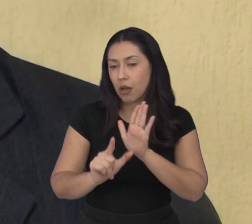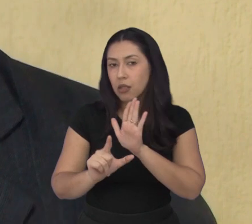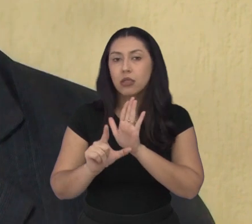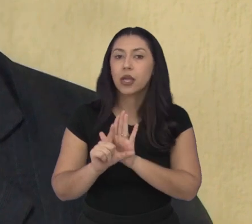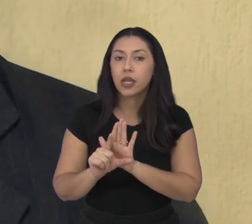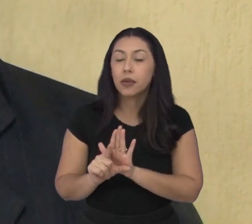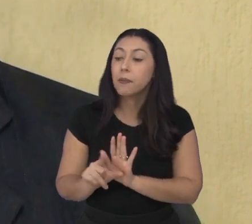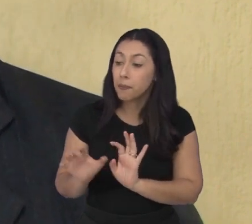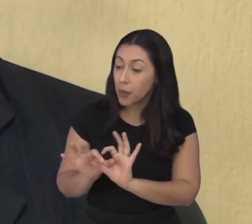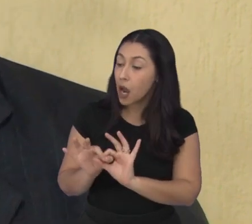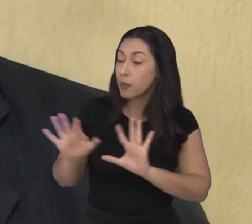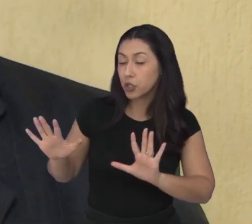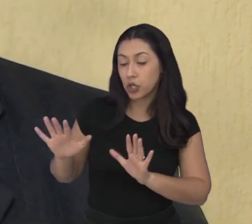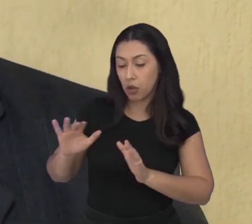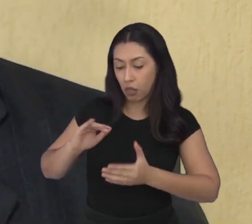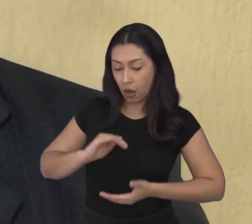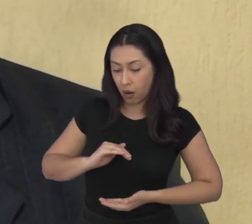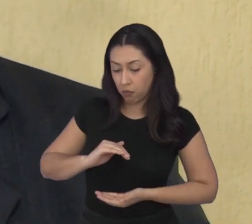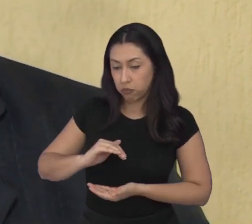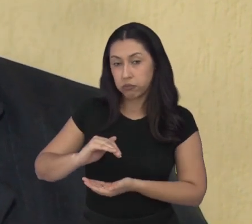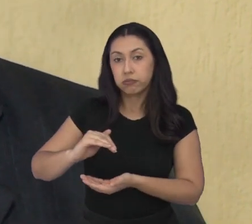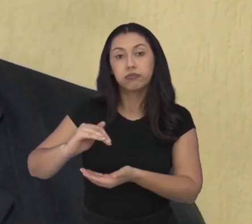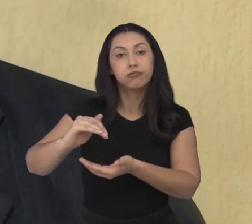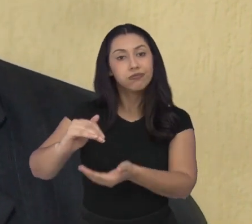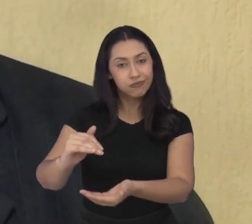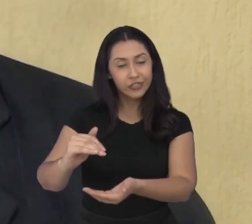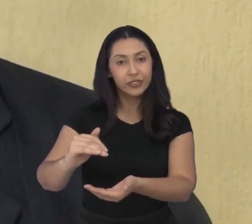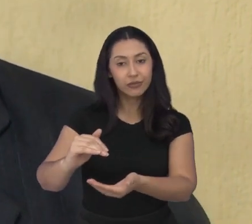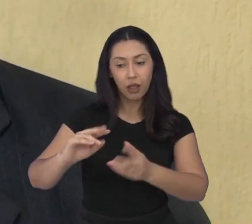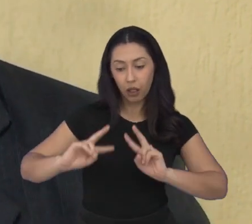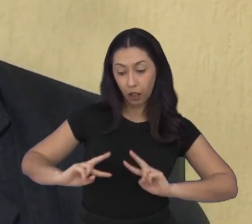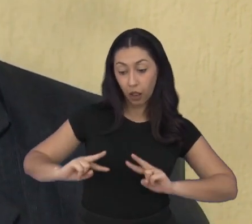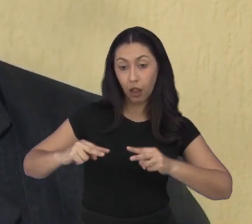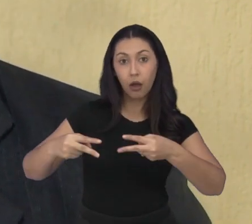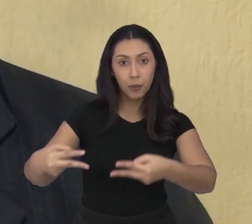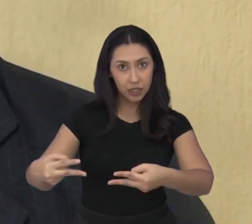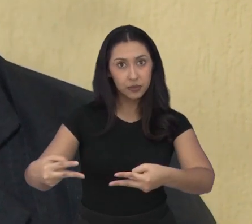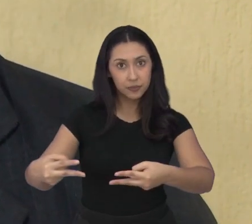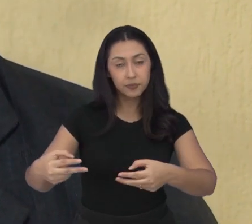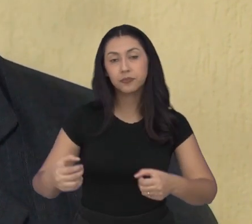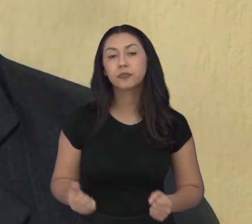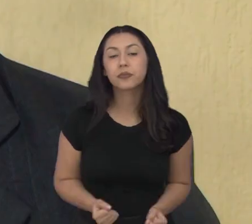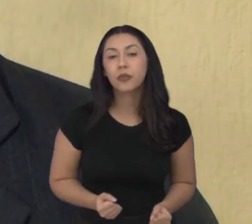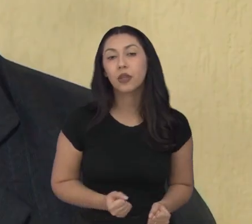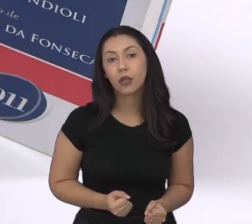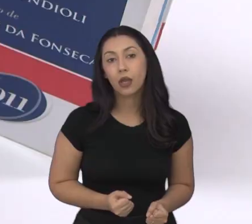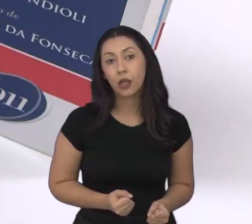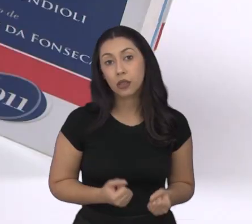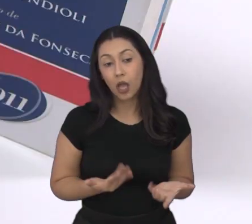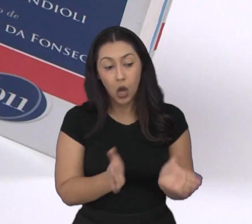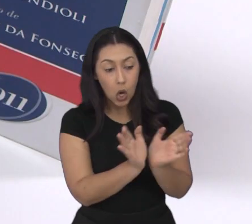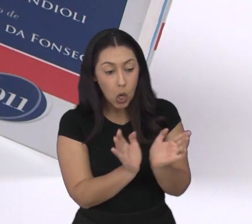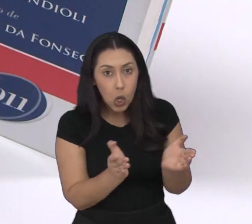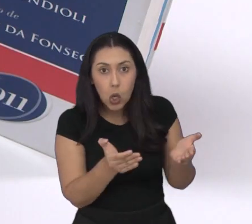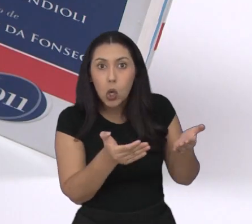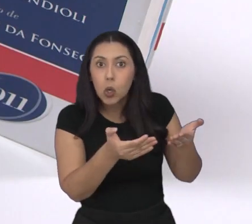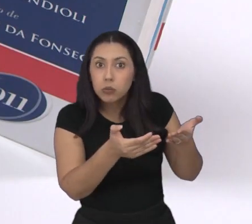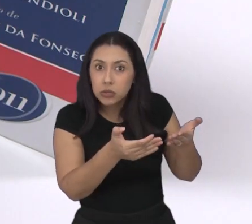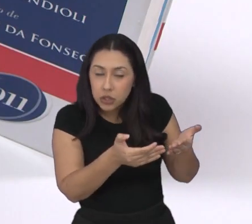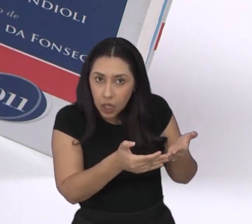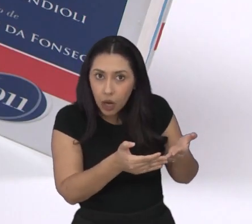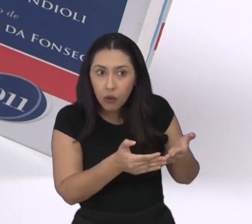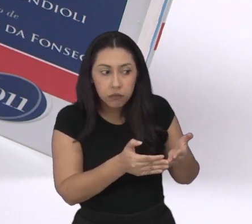para retirada, remoção e realocação desse órgão no donatário que está na fila, né? A comissão de